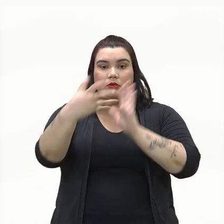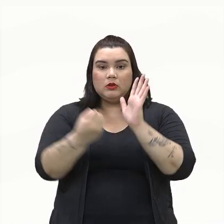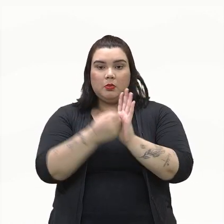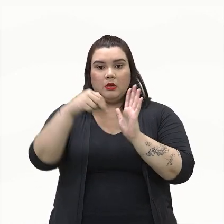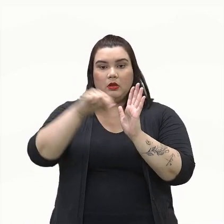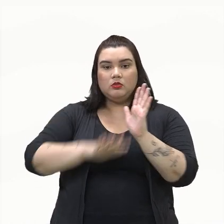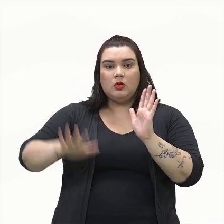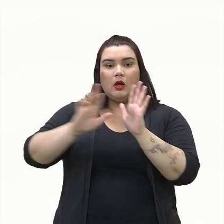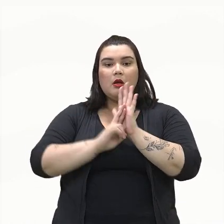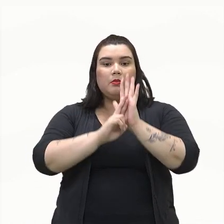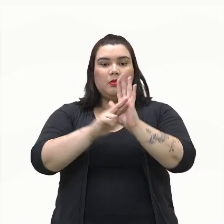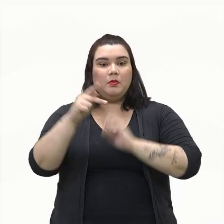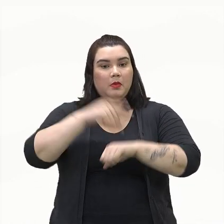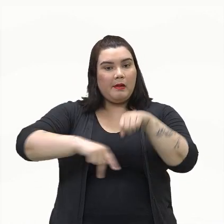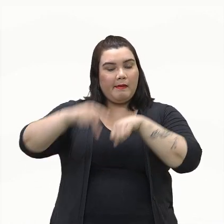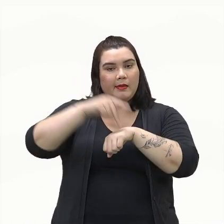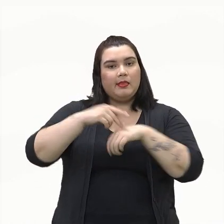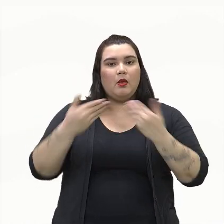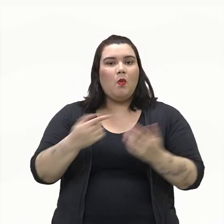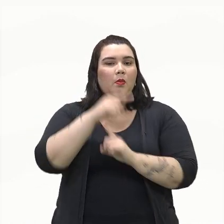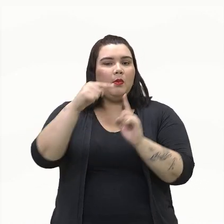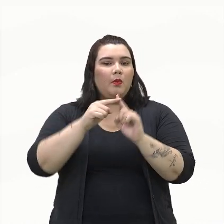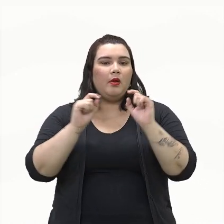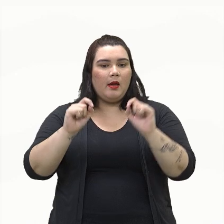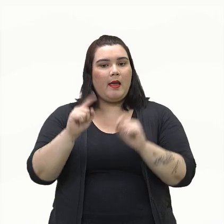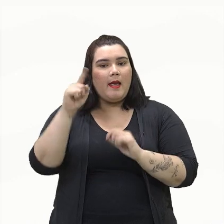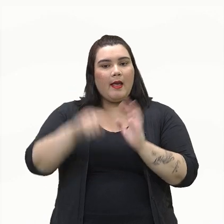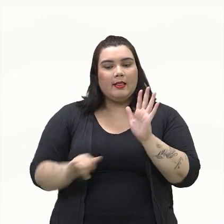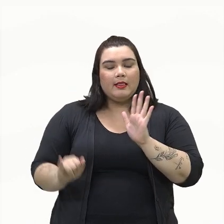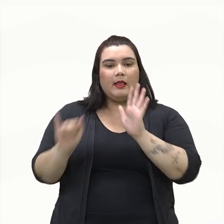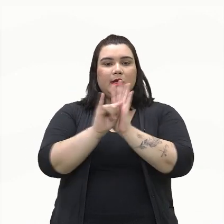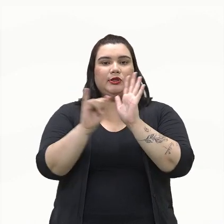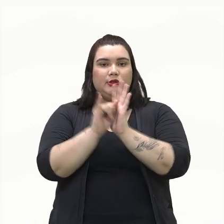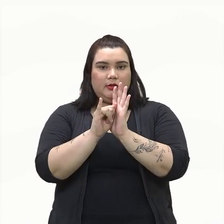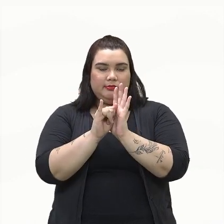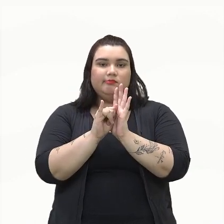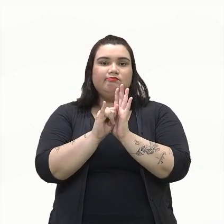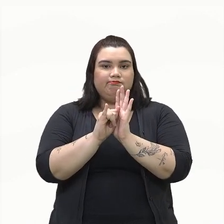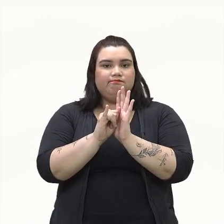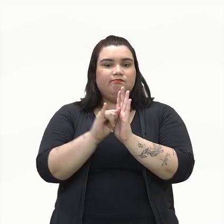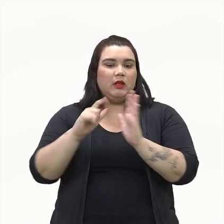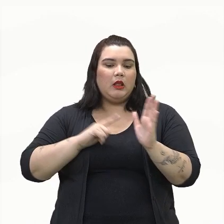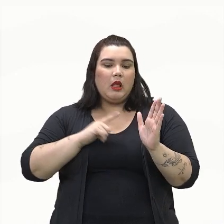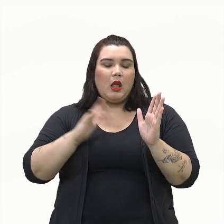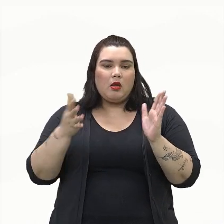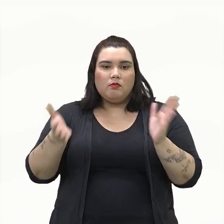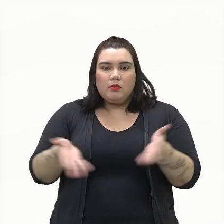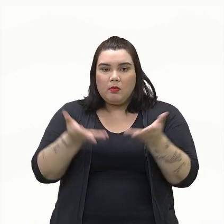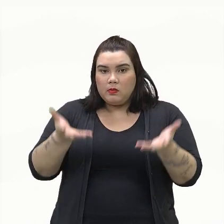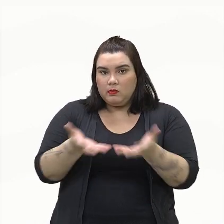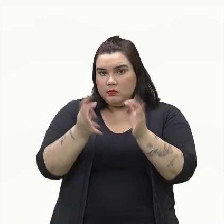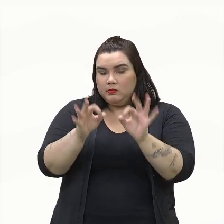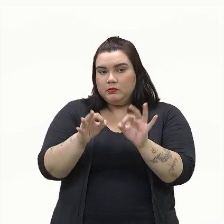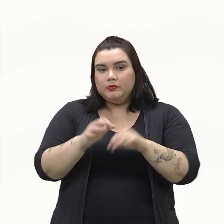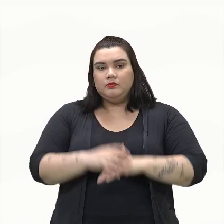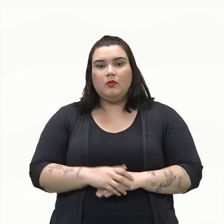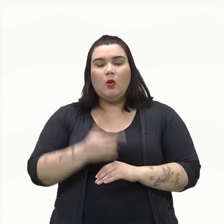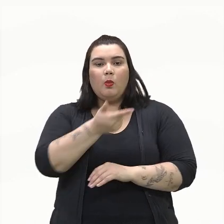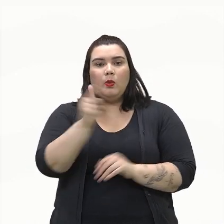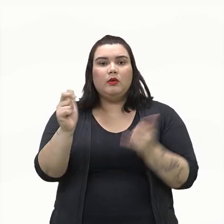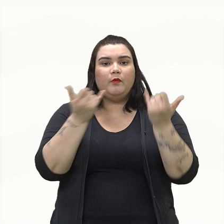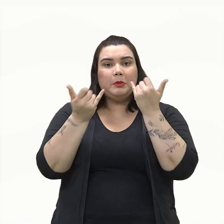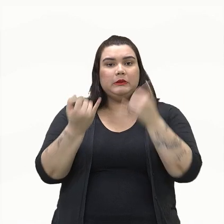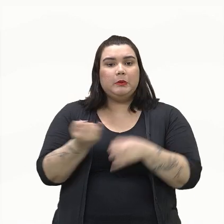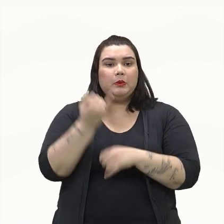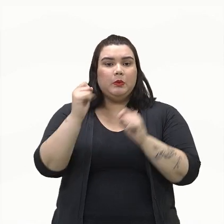nacionais, eles representam o nosso país e têm a função de formatar a nossa identidade, certo? Outro ponto importante é que